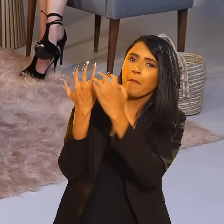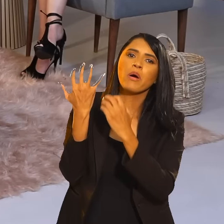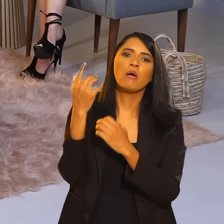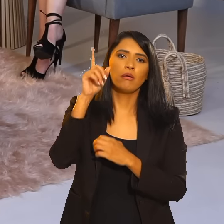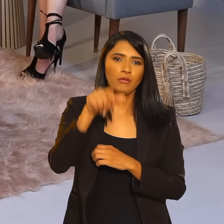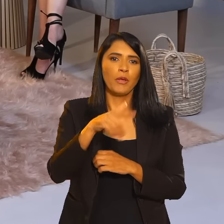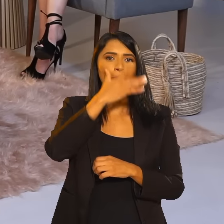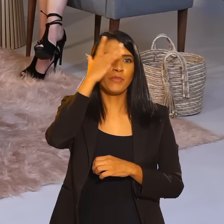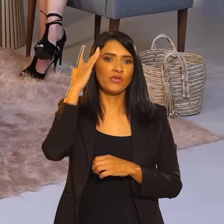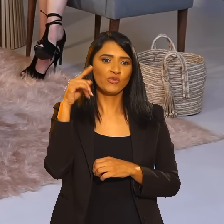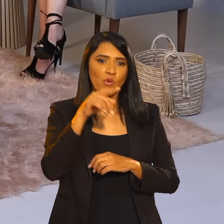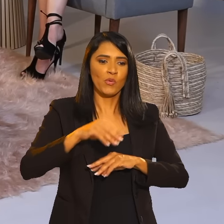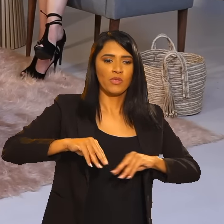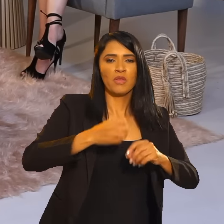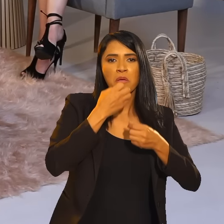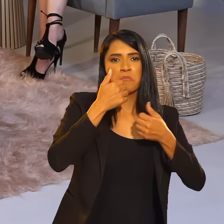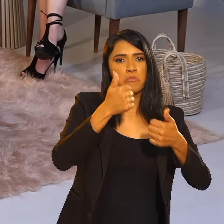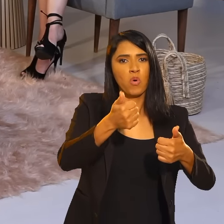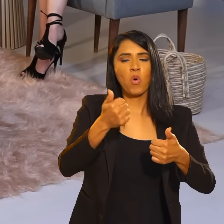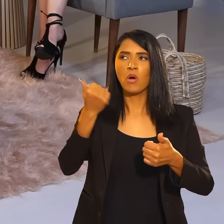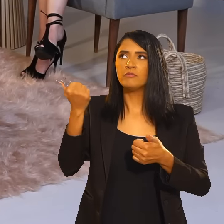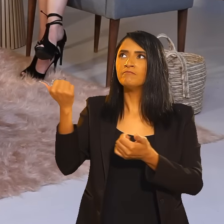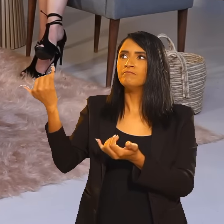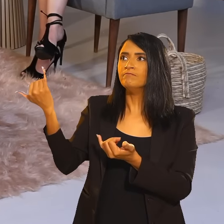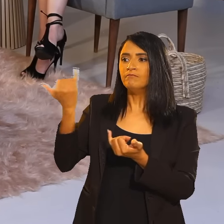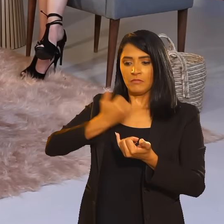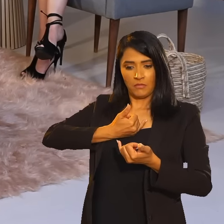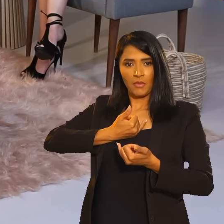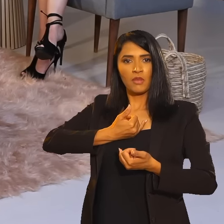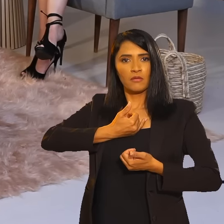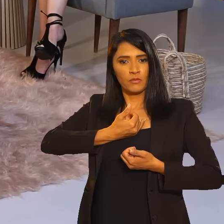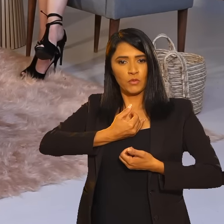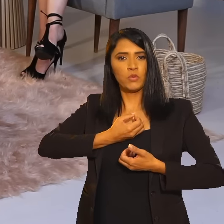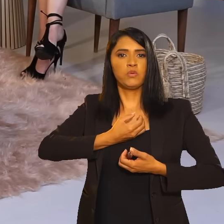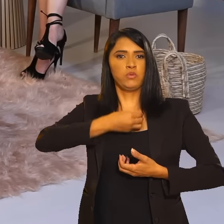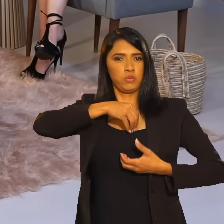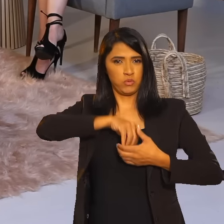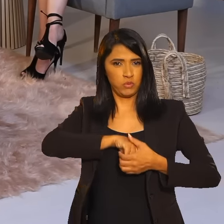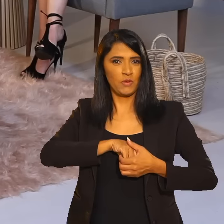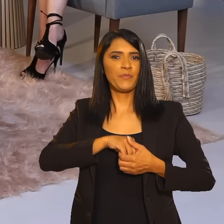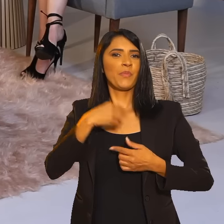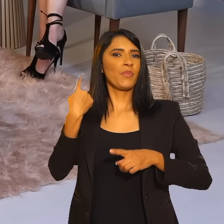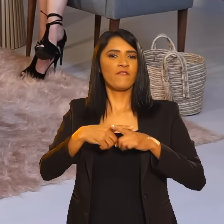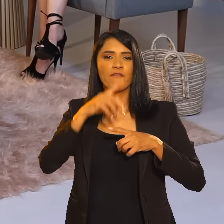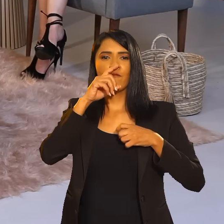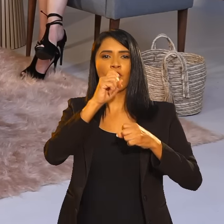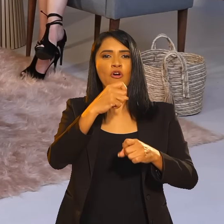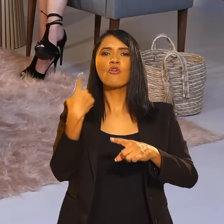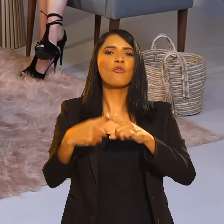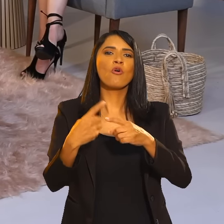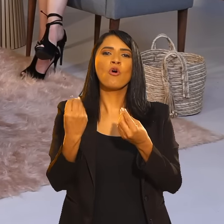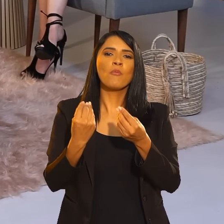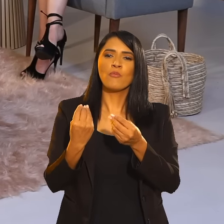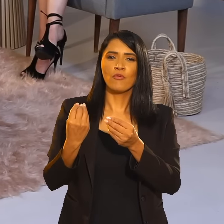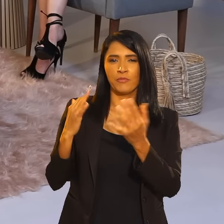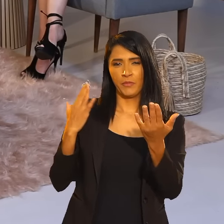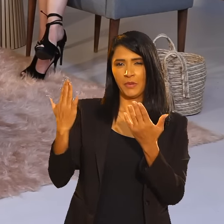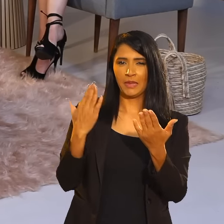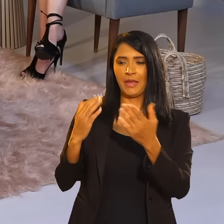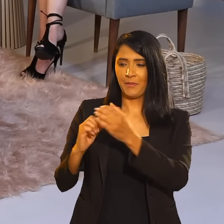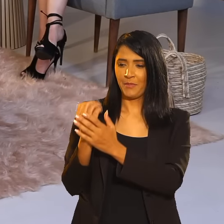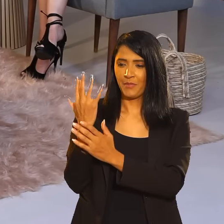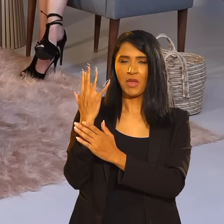que recebem, aquilo ali fica enraizado no seu coração, por quê? Como que uma árvore começa, uma planta,